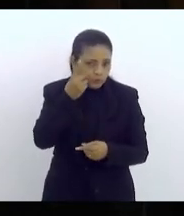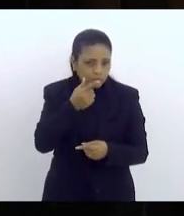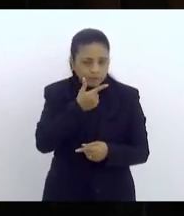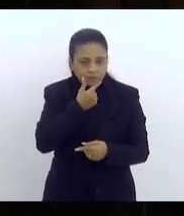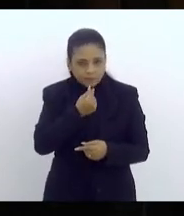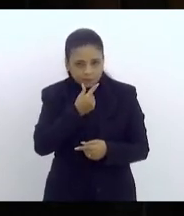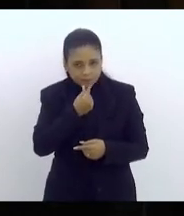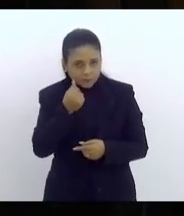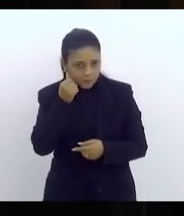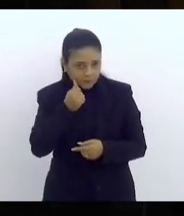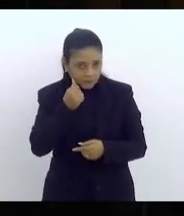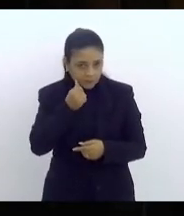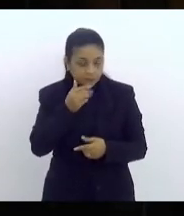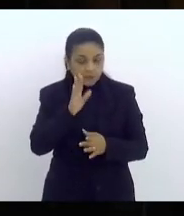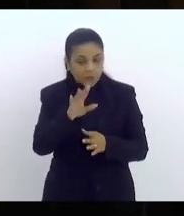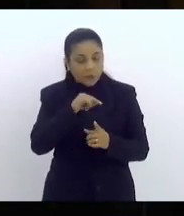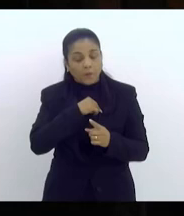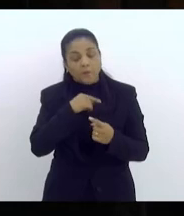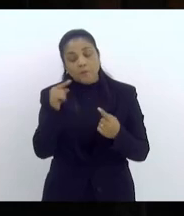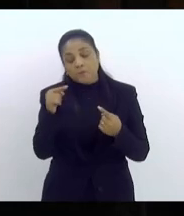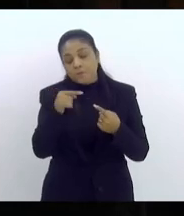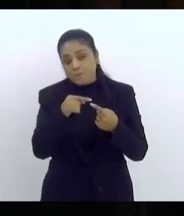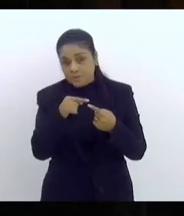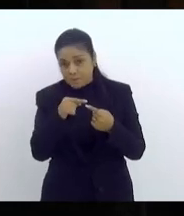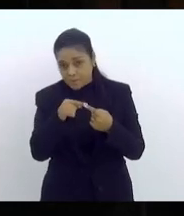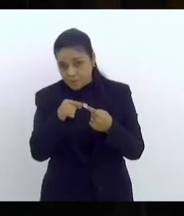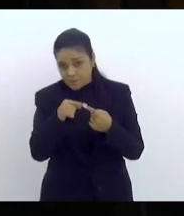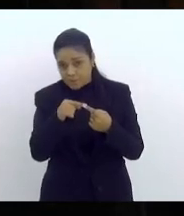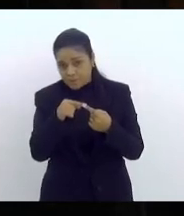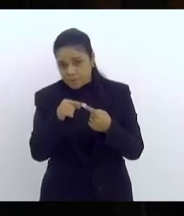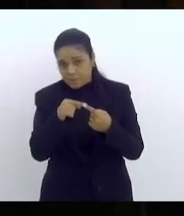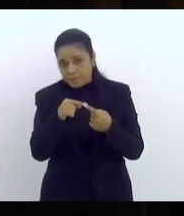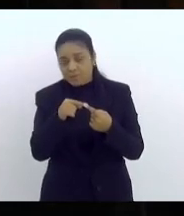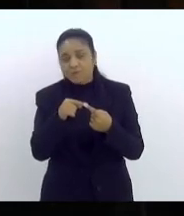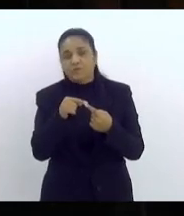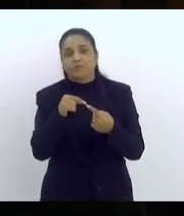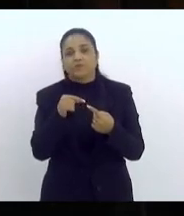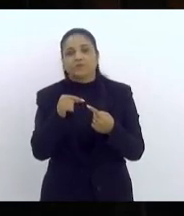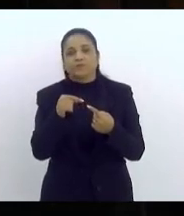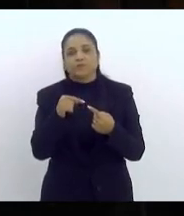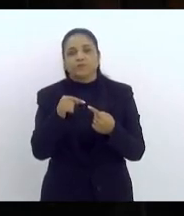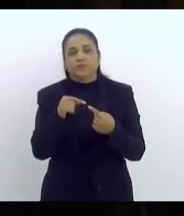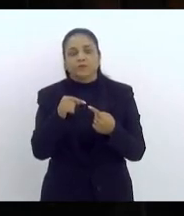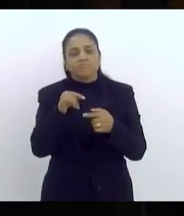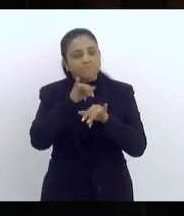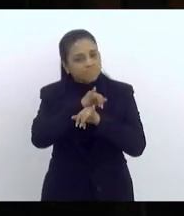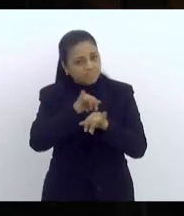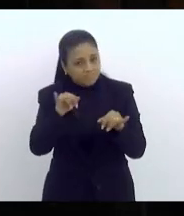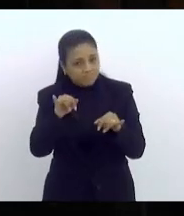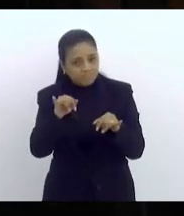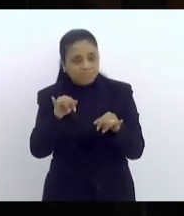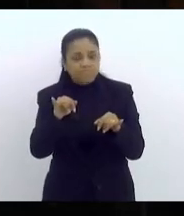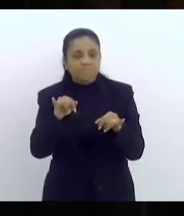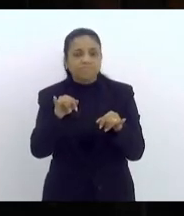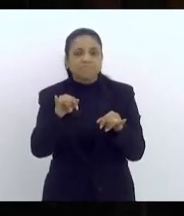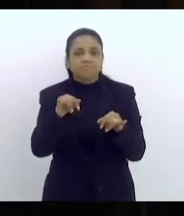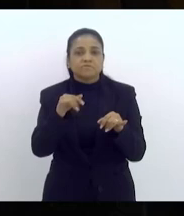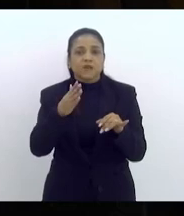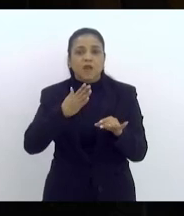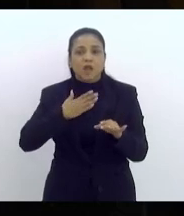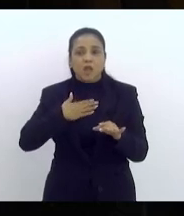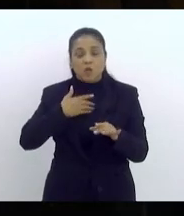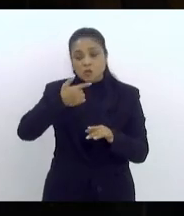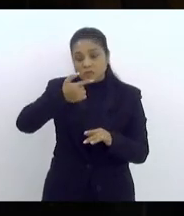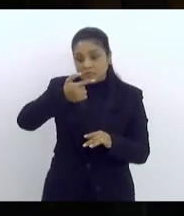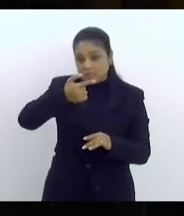o primeiro ponto que eu quero chamar a atenção e aí dizer para os colegas eu estou aqui no meu